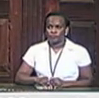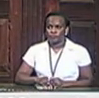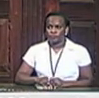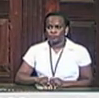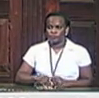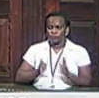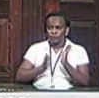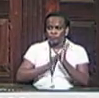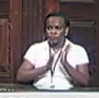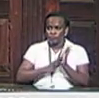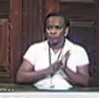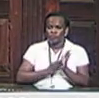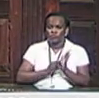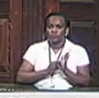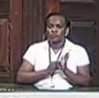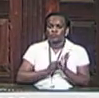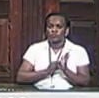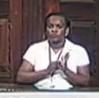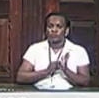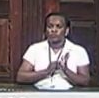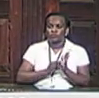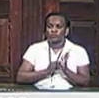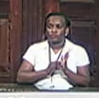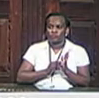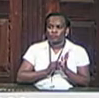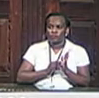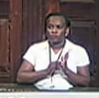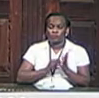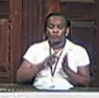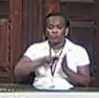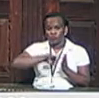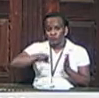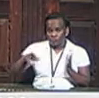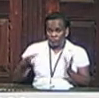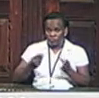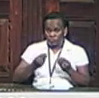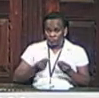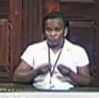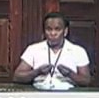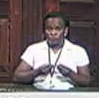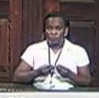das propostas, que muitas delas,